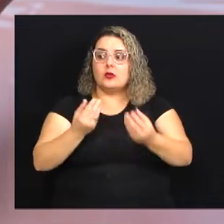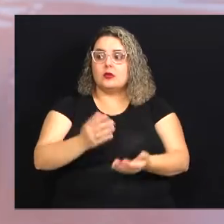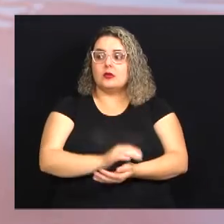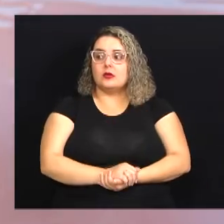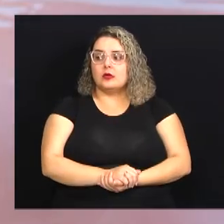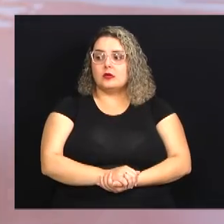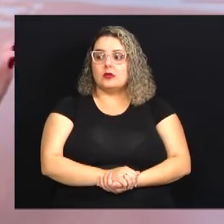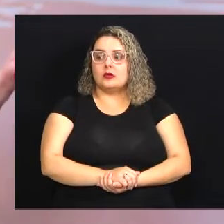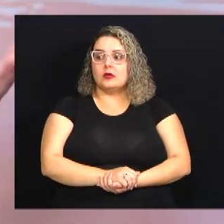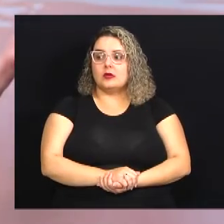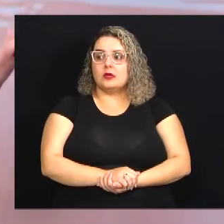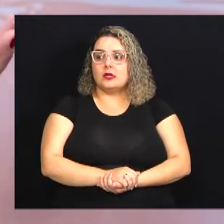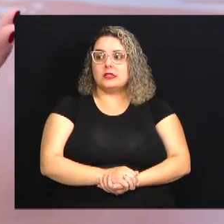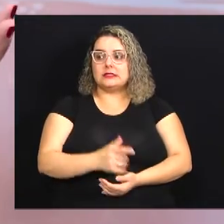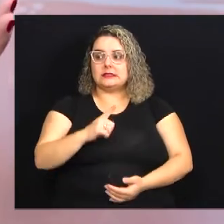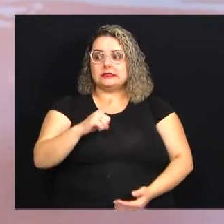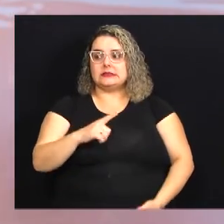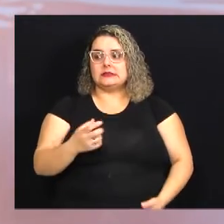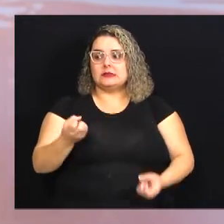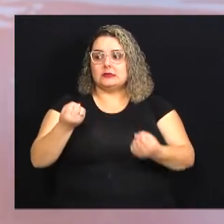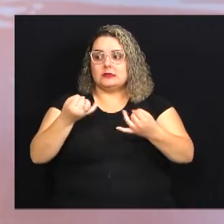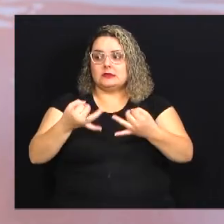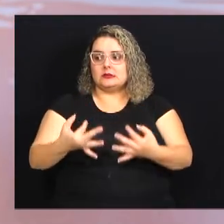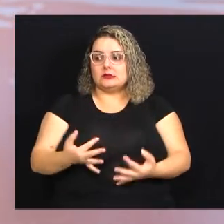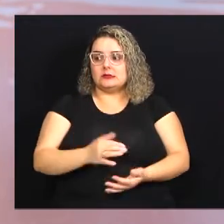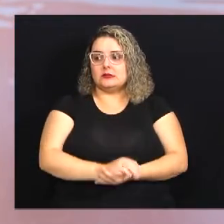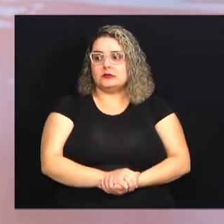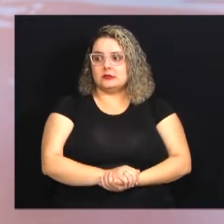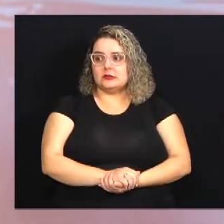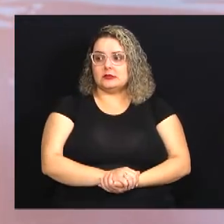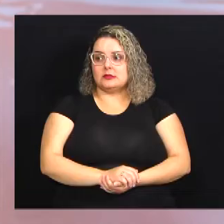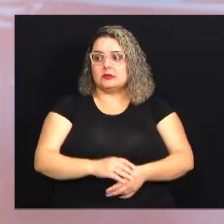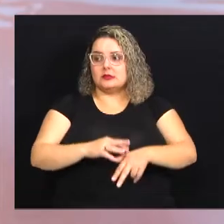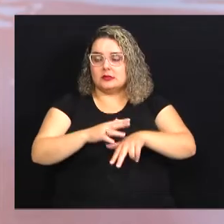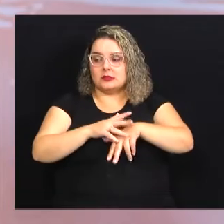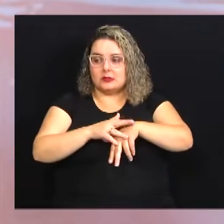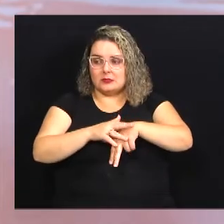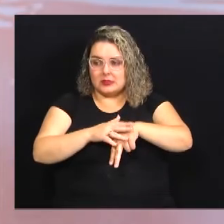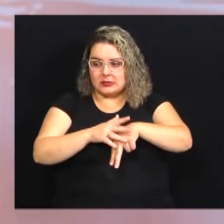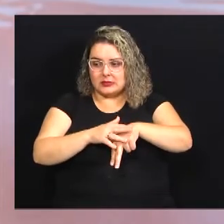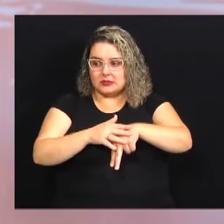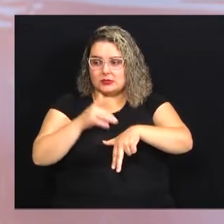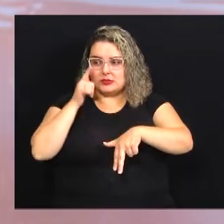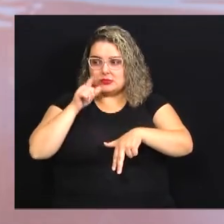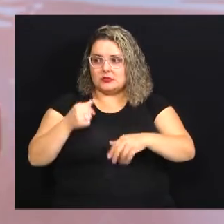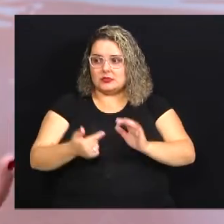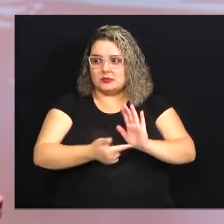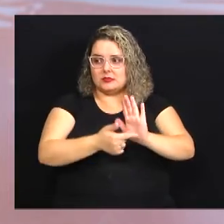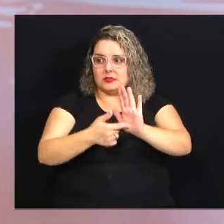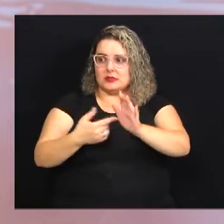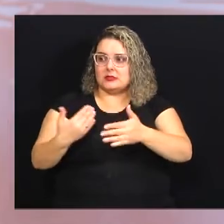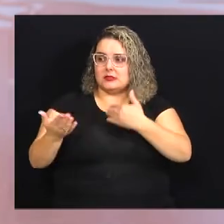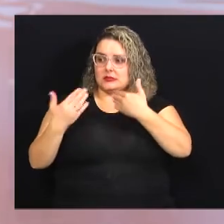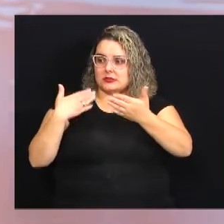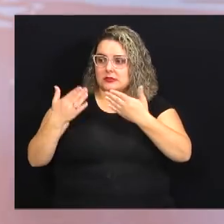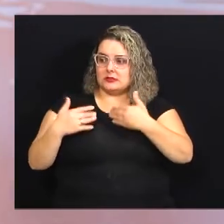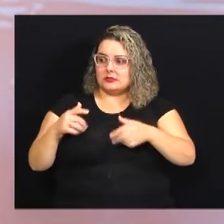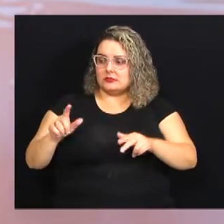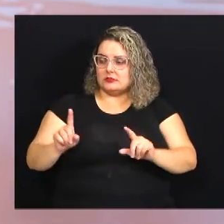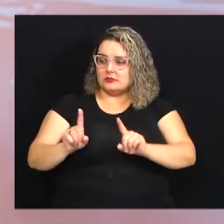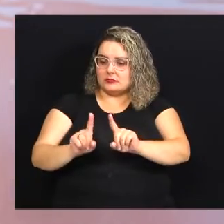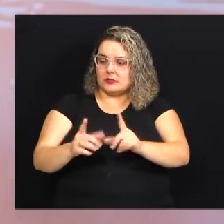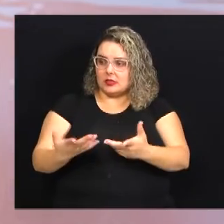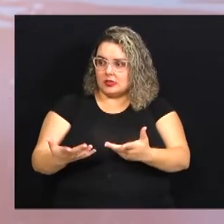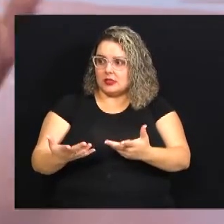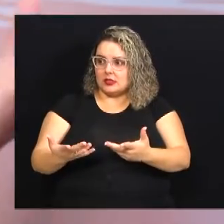Já consegue dar uma explicação? Ele não, o paciente não consegue se manifestar, mas se você conversa do lado dele,